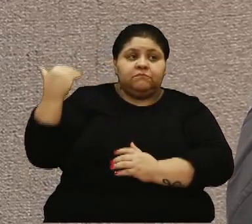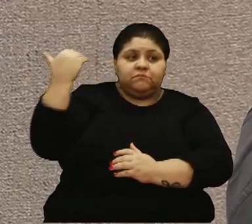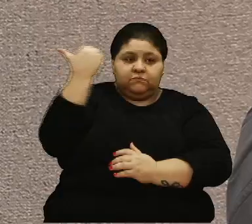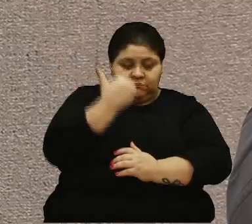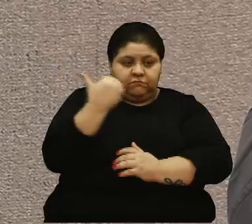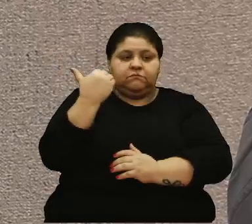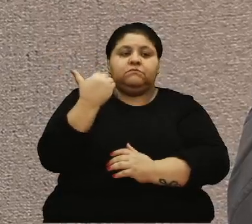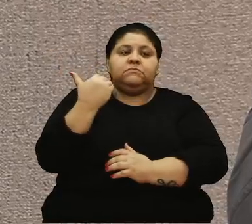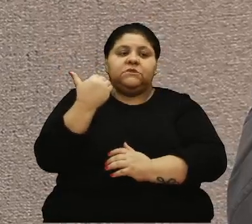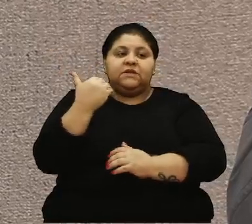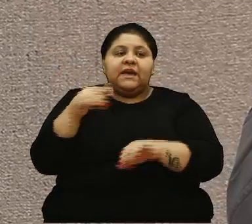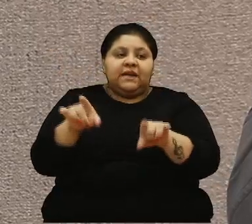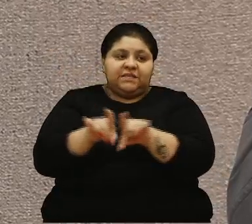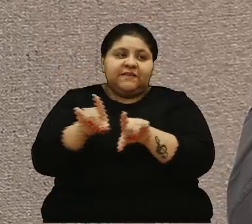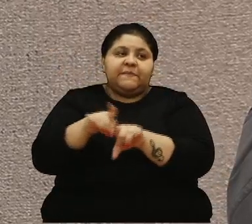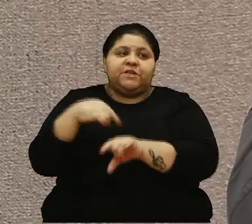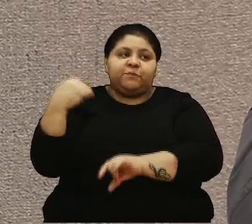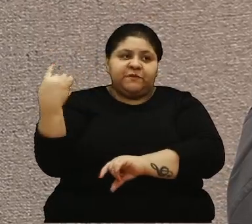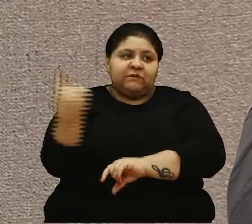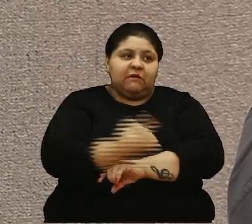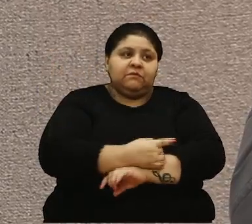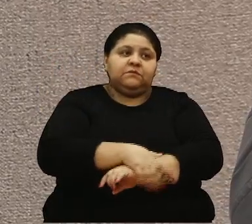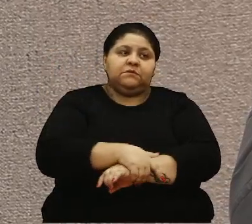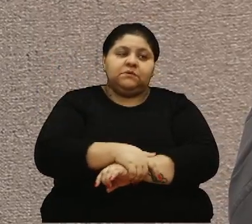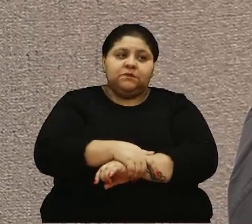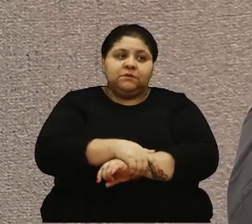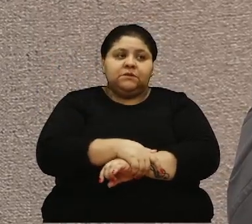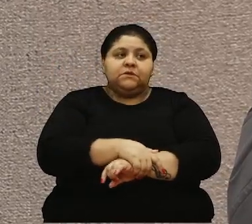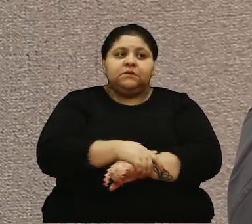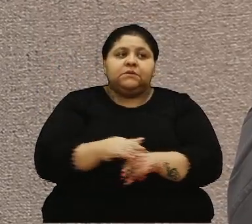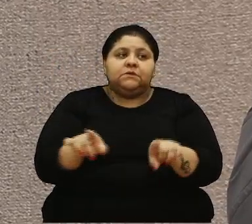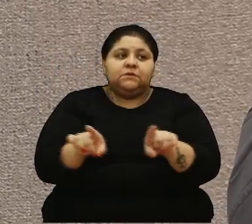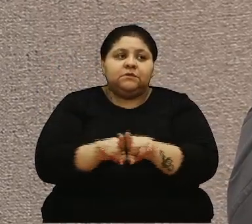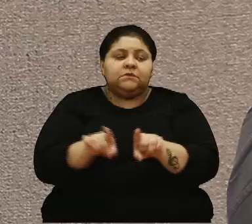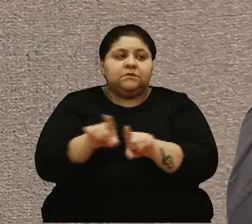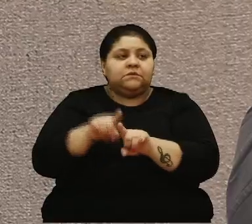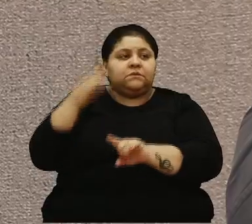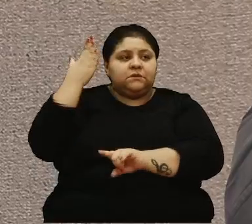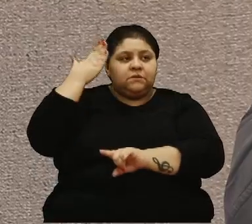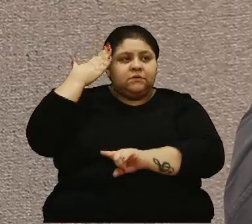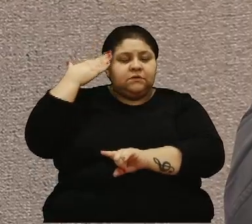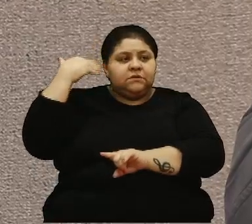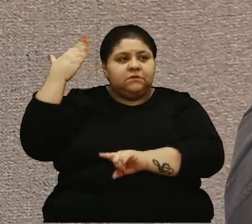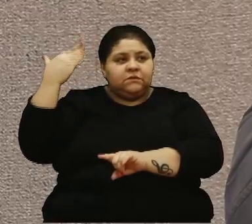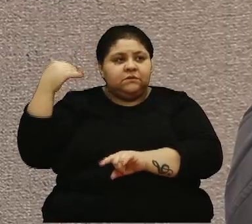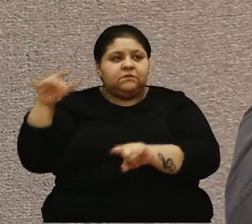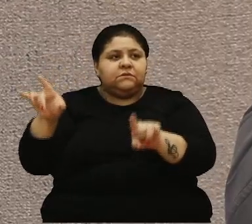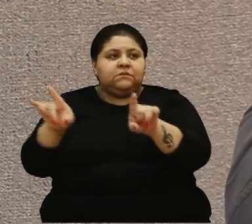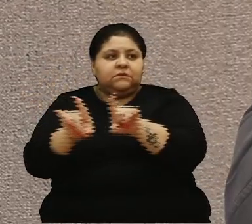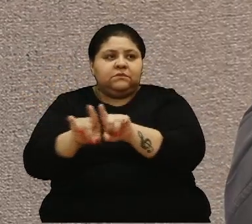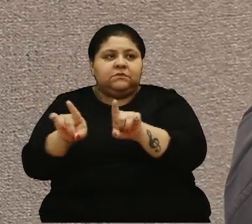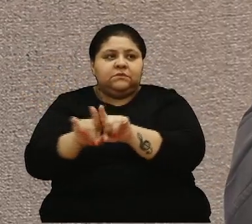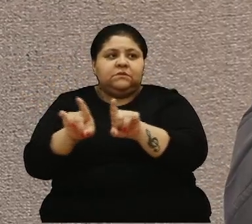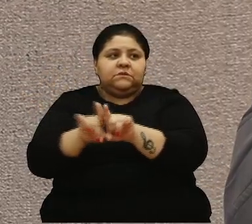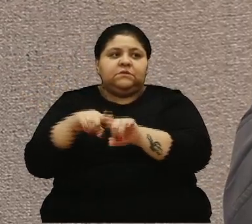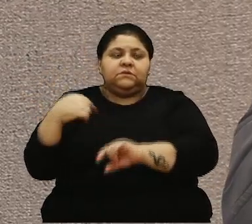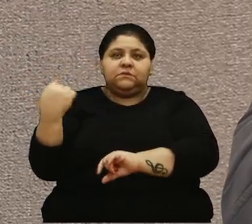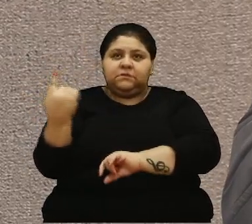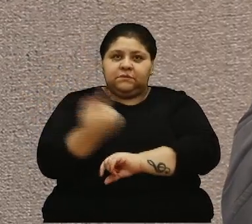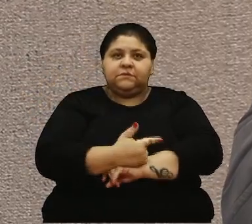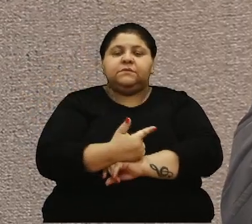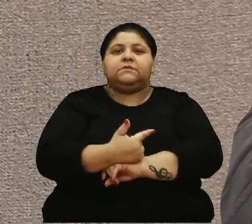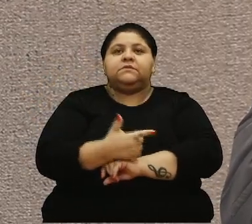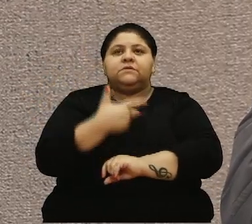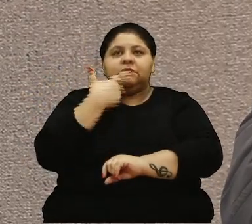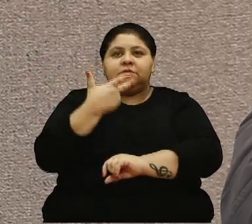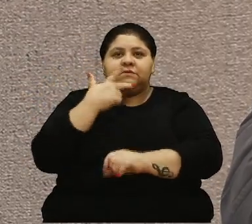bem atendidas, é bom para todos nós, né? E nós temos aí uma riqueza de talentos que pode ser muito bem explorado e utilizado para o benefício da sociedade. Então, novamente,